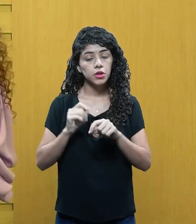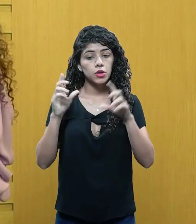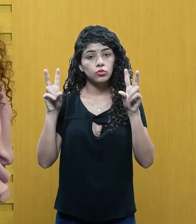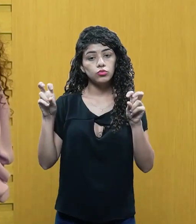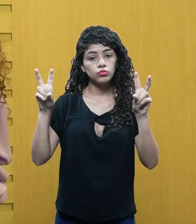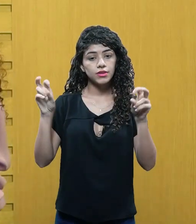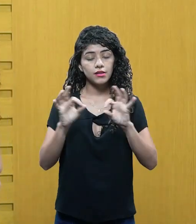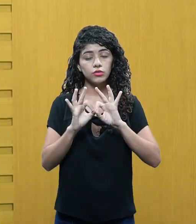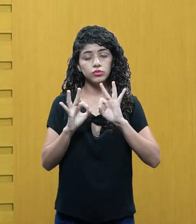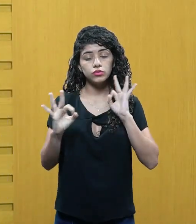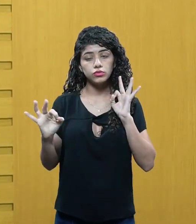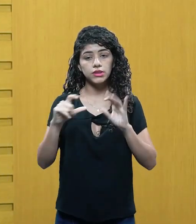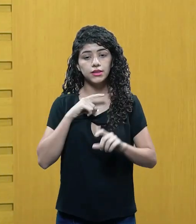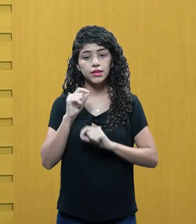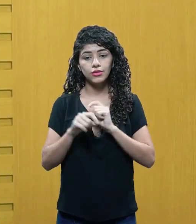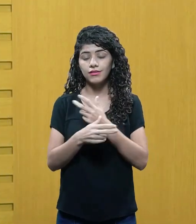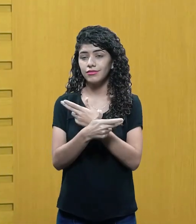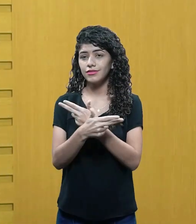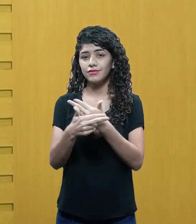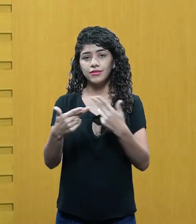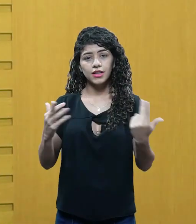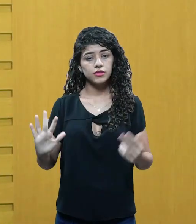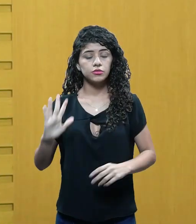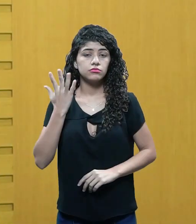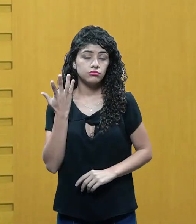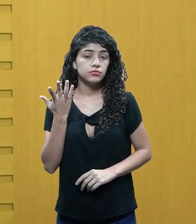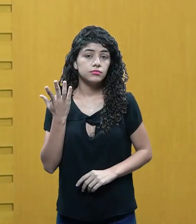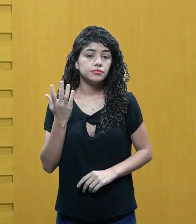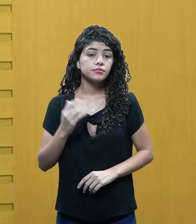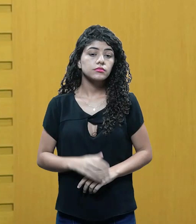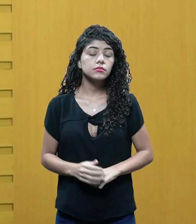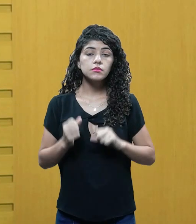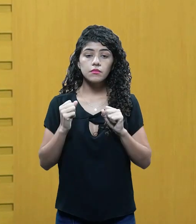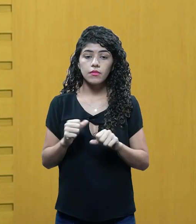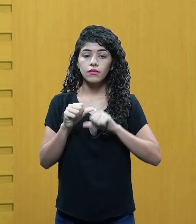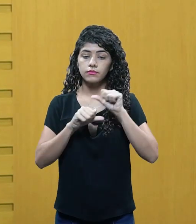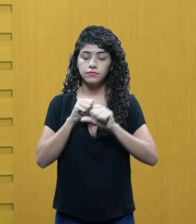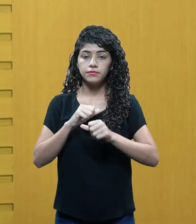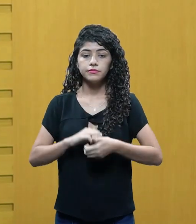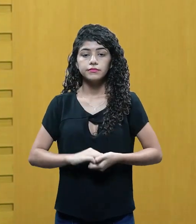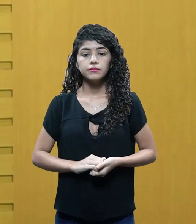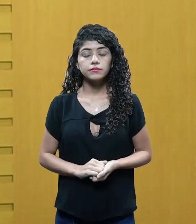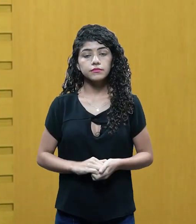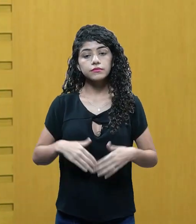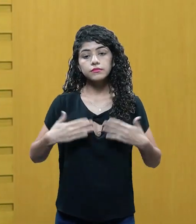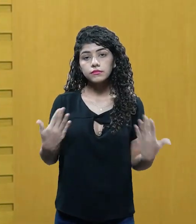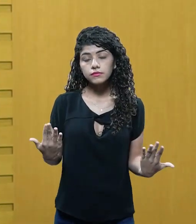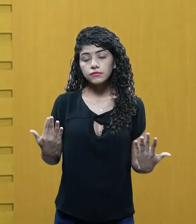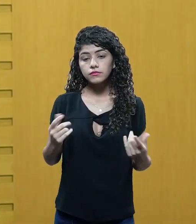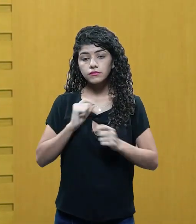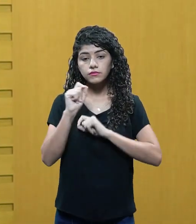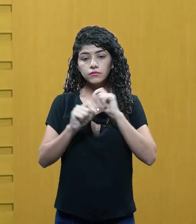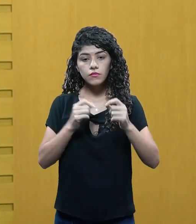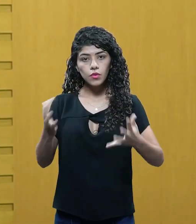fechadas, ele é extenso porque tem uma infinidade de ações que podem ser roteirizadas. Então,